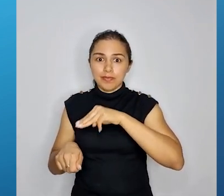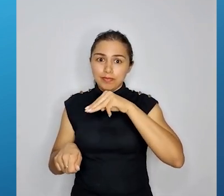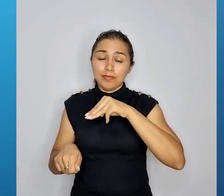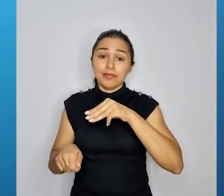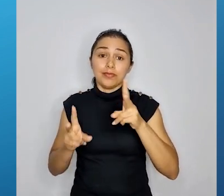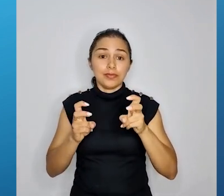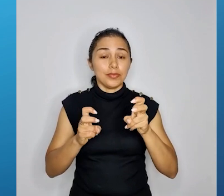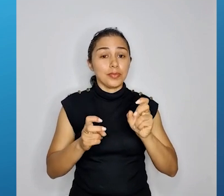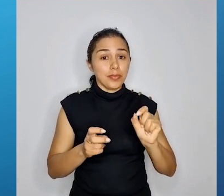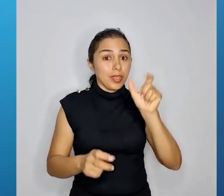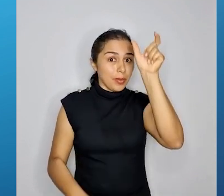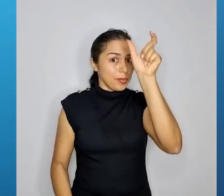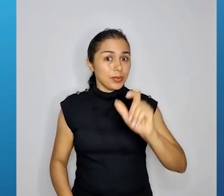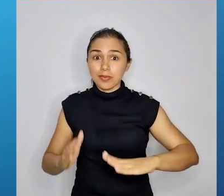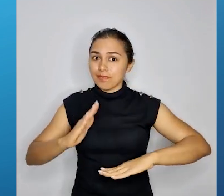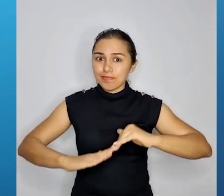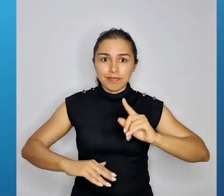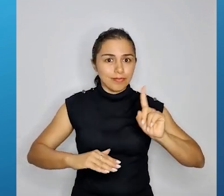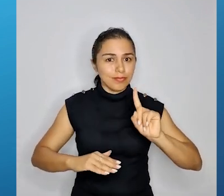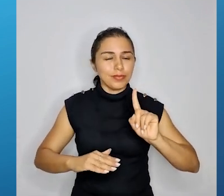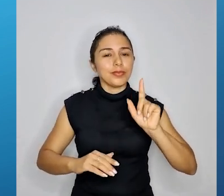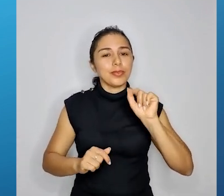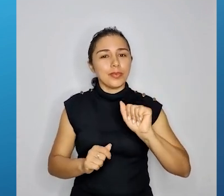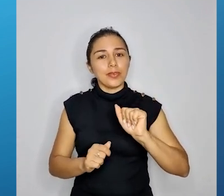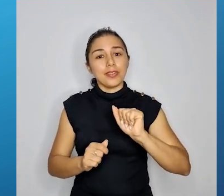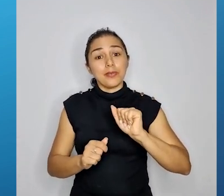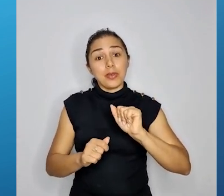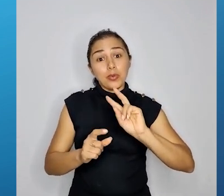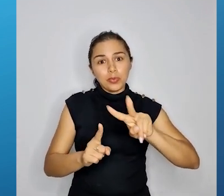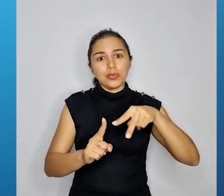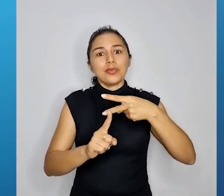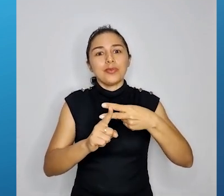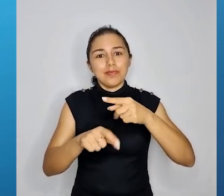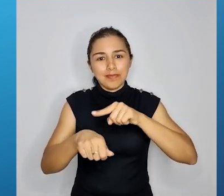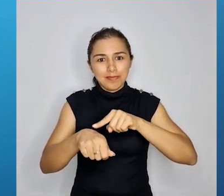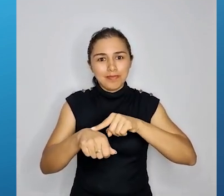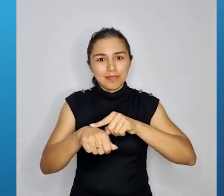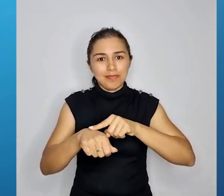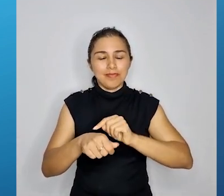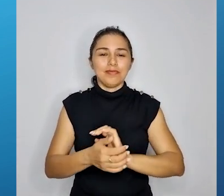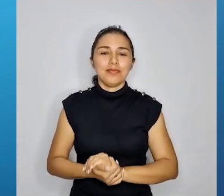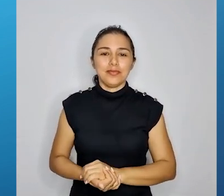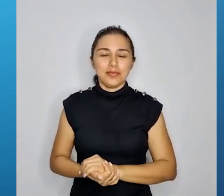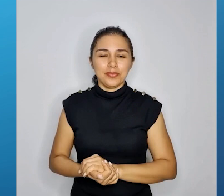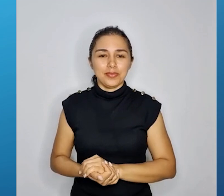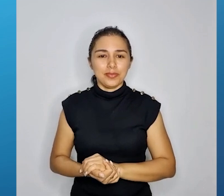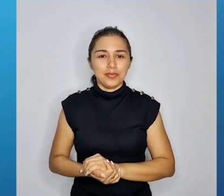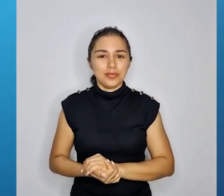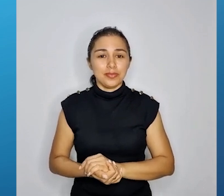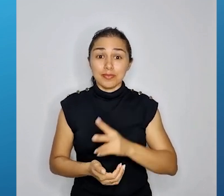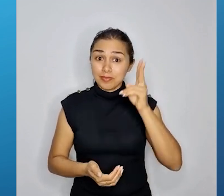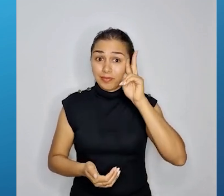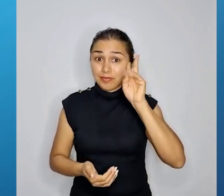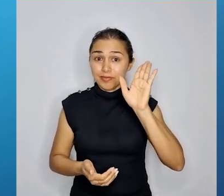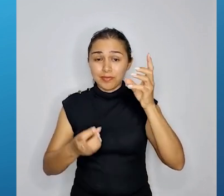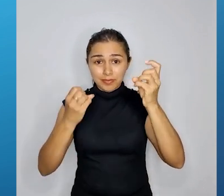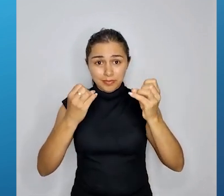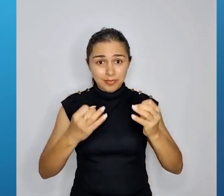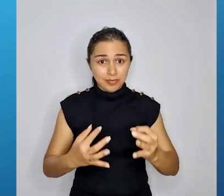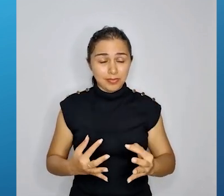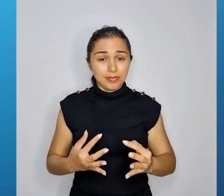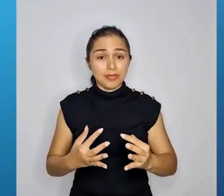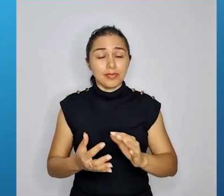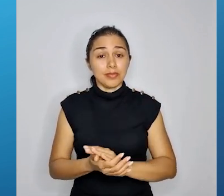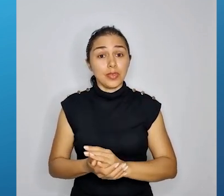daquele tempo para um atleta não profissional. Então, para que a gente possa aí ter noção, lembra do que eu falei? Muitos